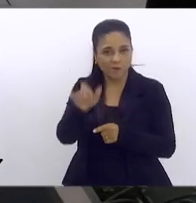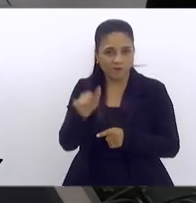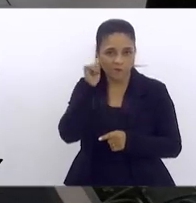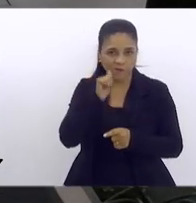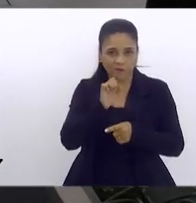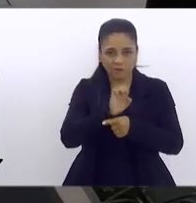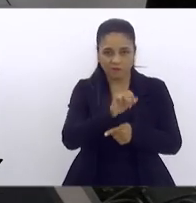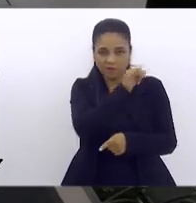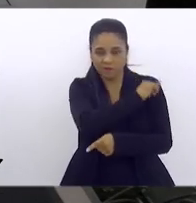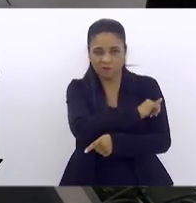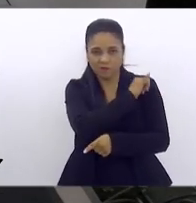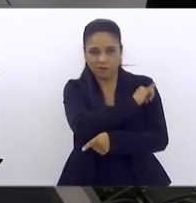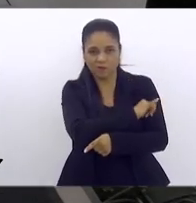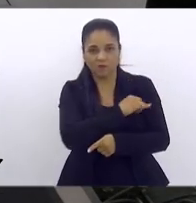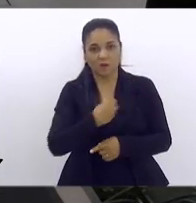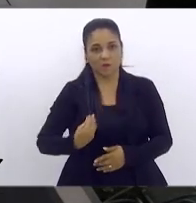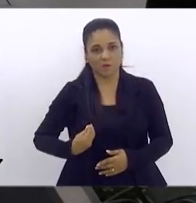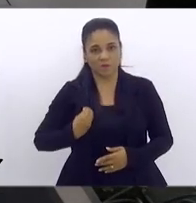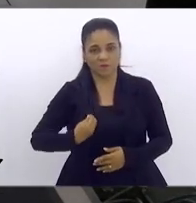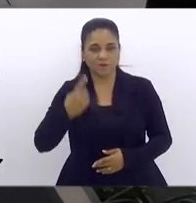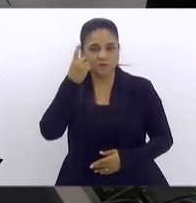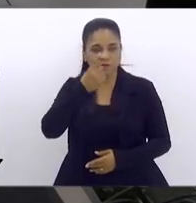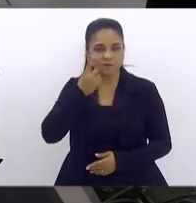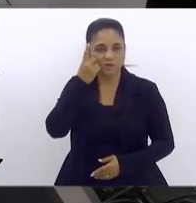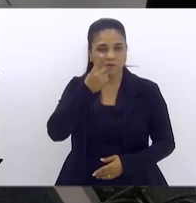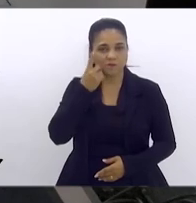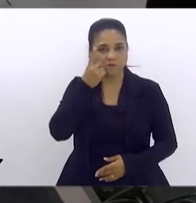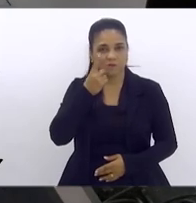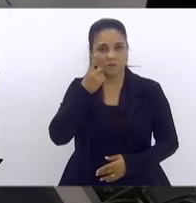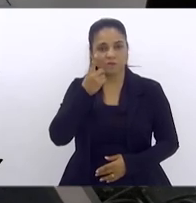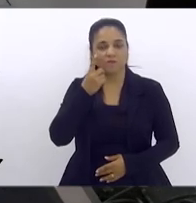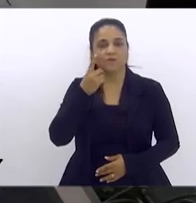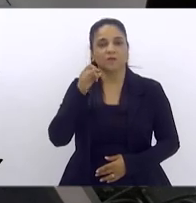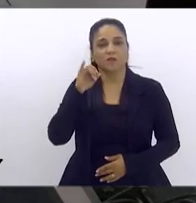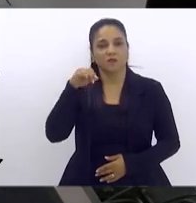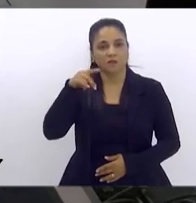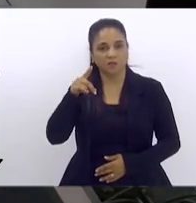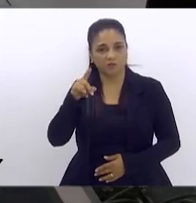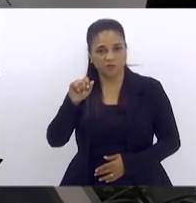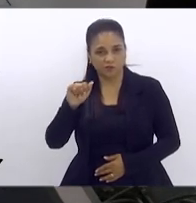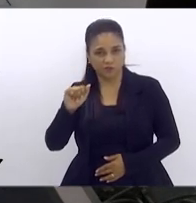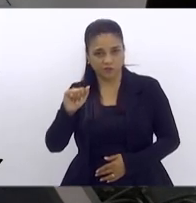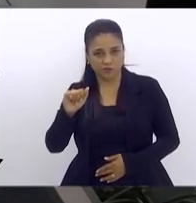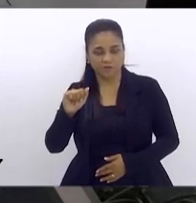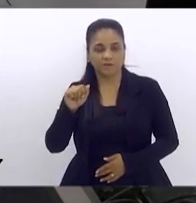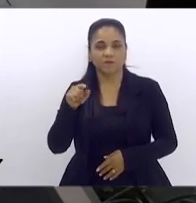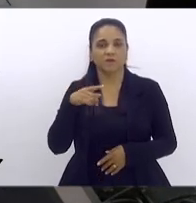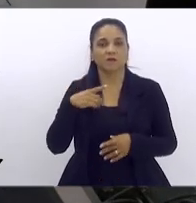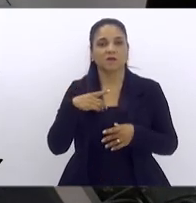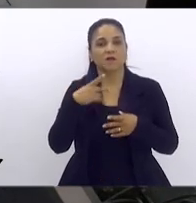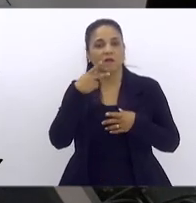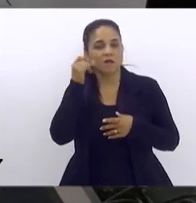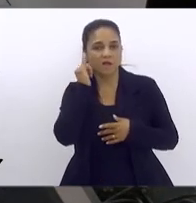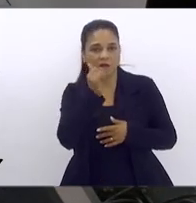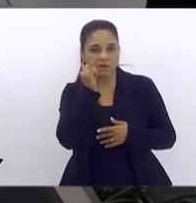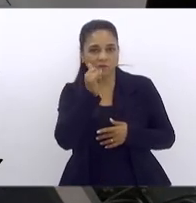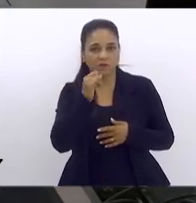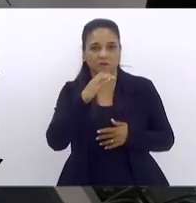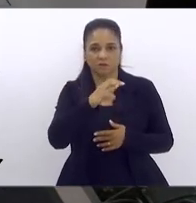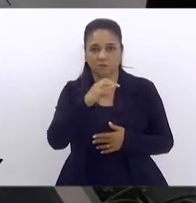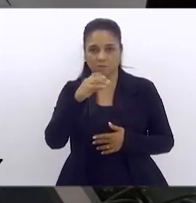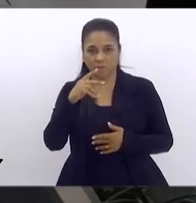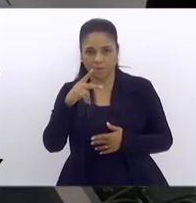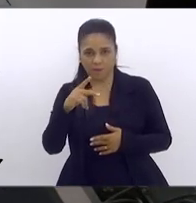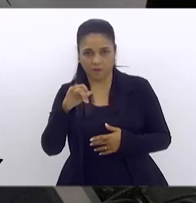contando com a presença dos Senhores deputados excelentíssima Senhora da Índia armellar o relatora da CPI Deputado